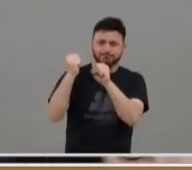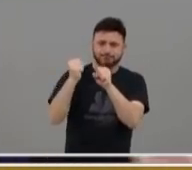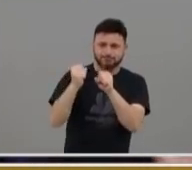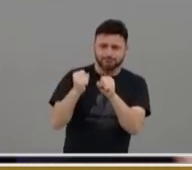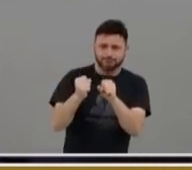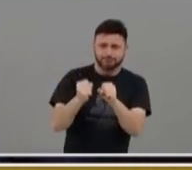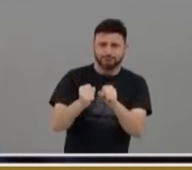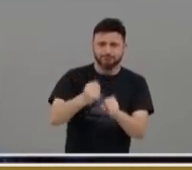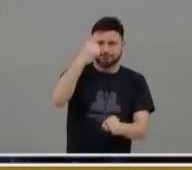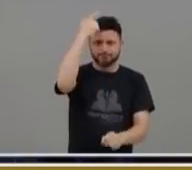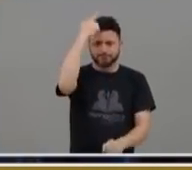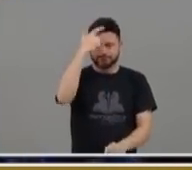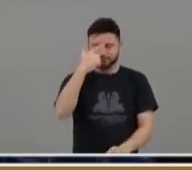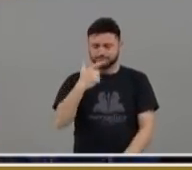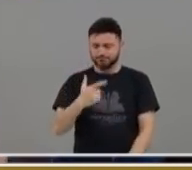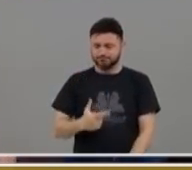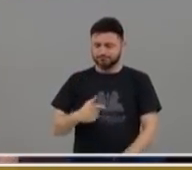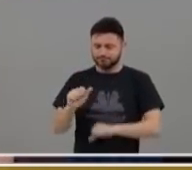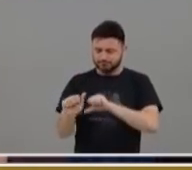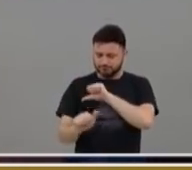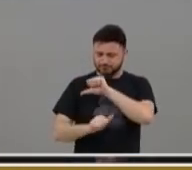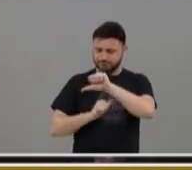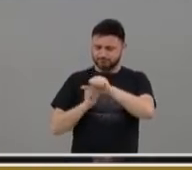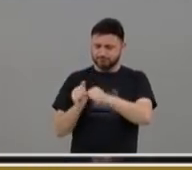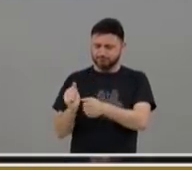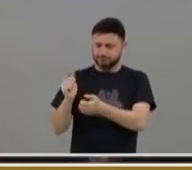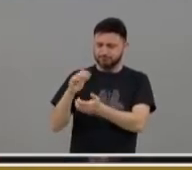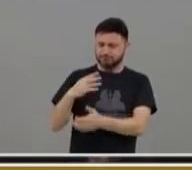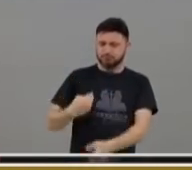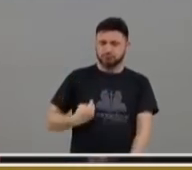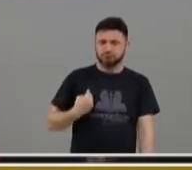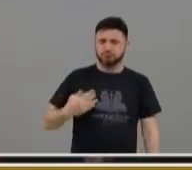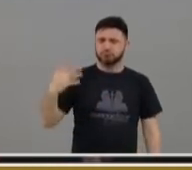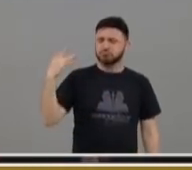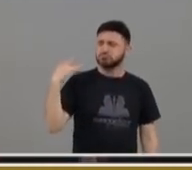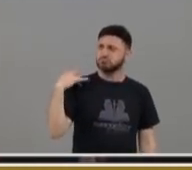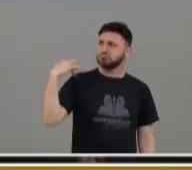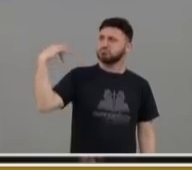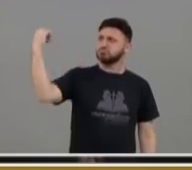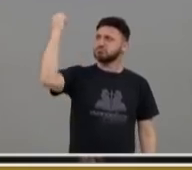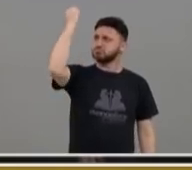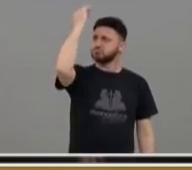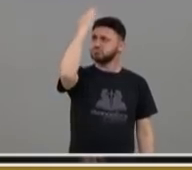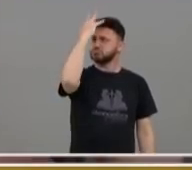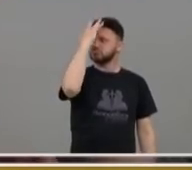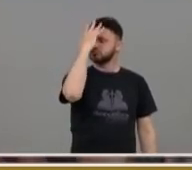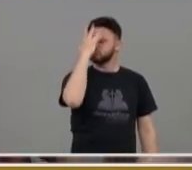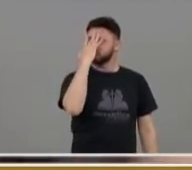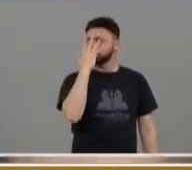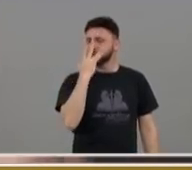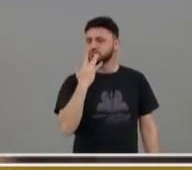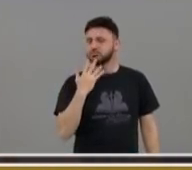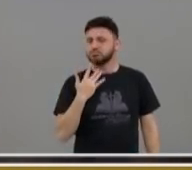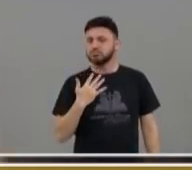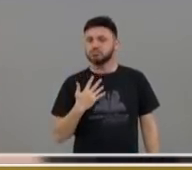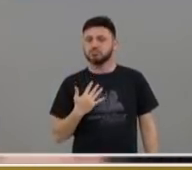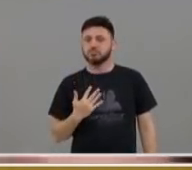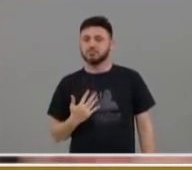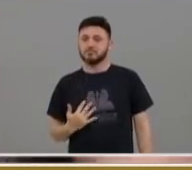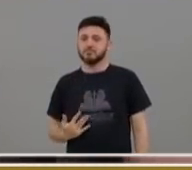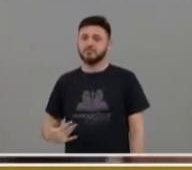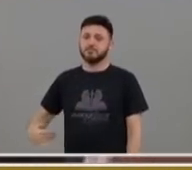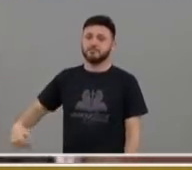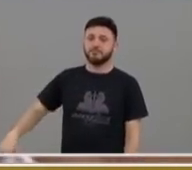com teu poder toca meu ser, fluir em mim.